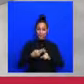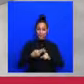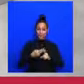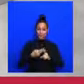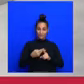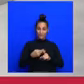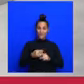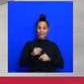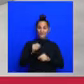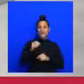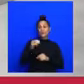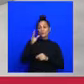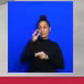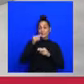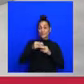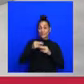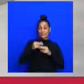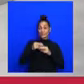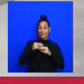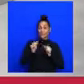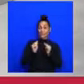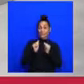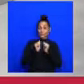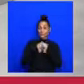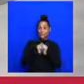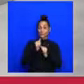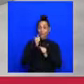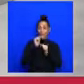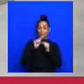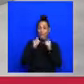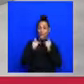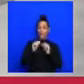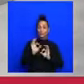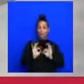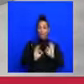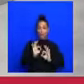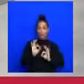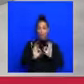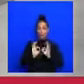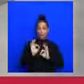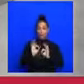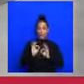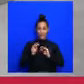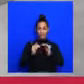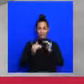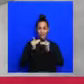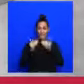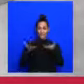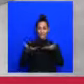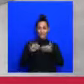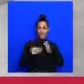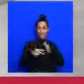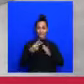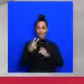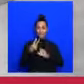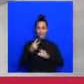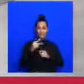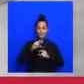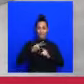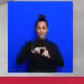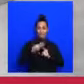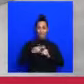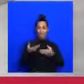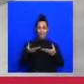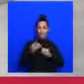Sena. Diogo, nosso colega da Caixa, também a Juliana, nossa garota da sorte, vão realizar o procedimento para o segundo sorteio da dupla